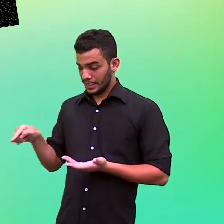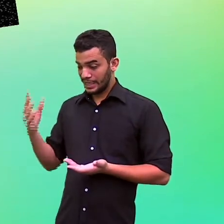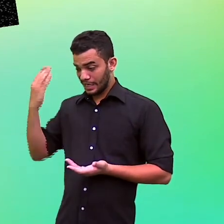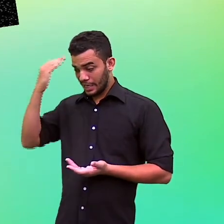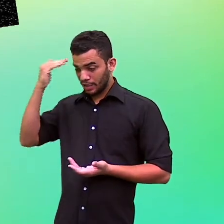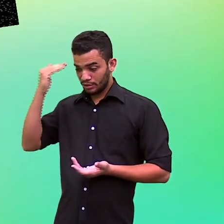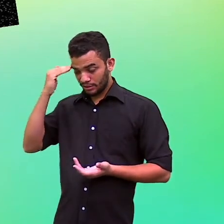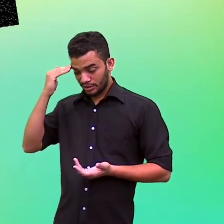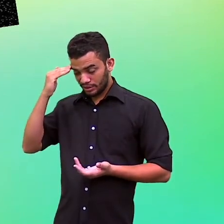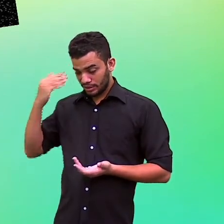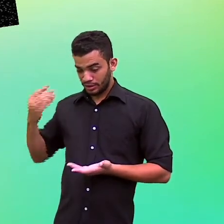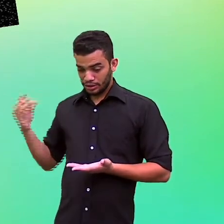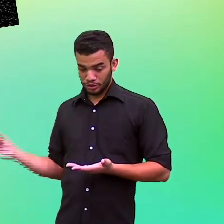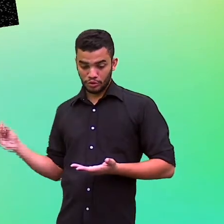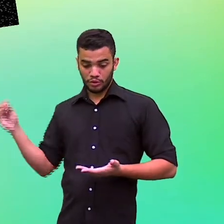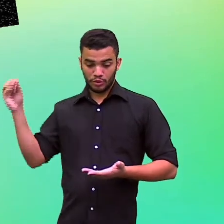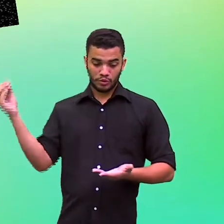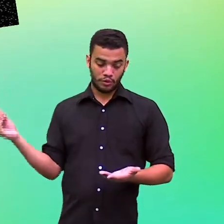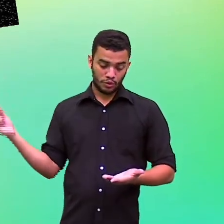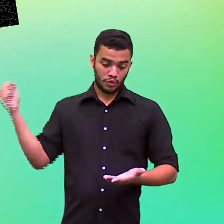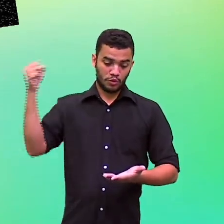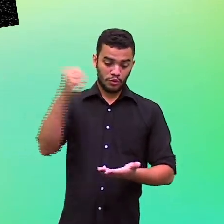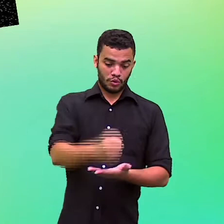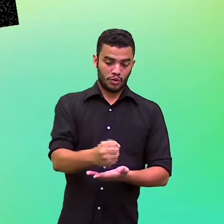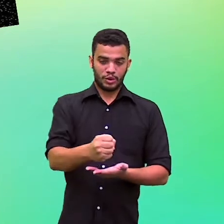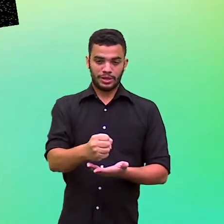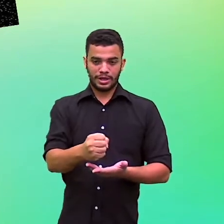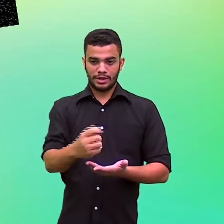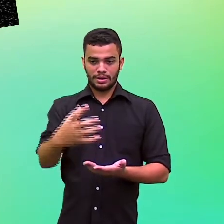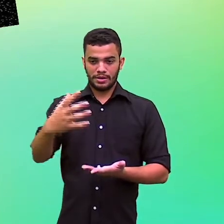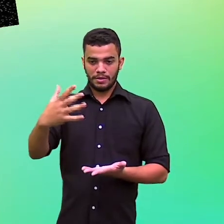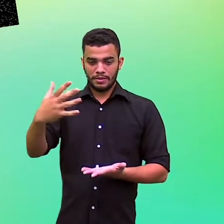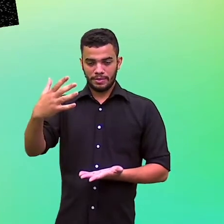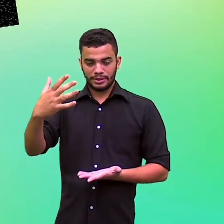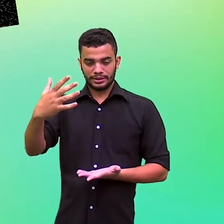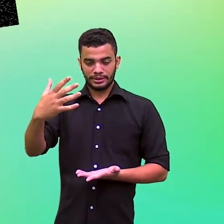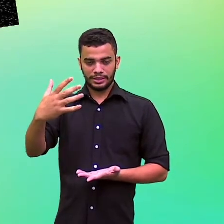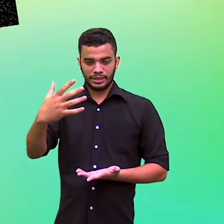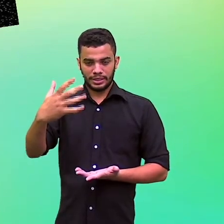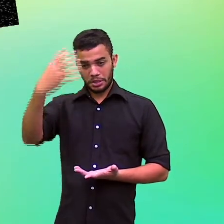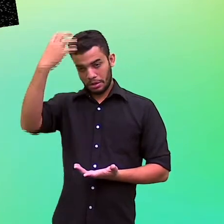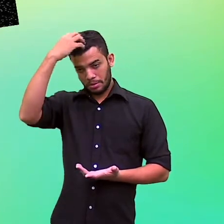foi declarado imperador do Brasil quando era adolescente.